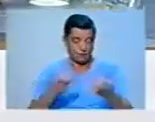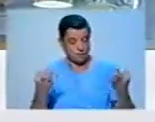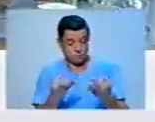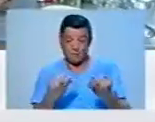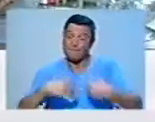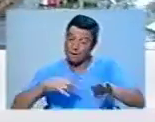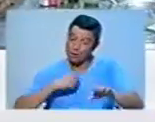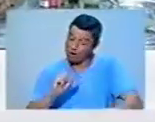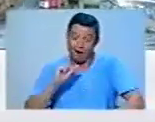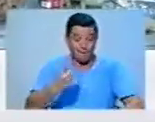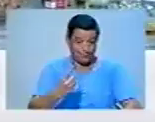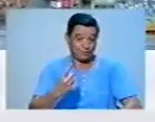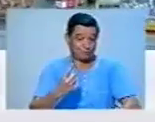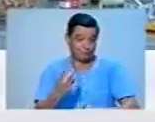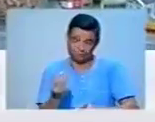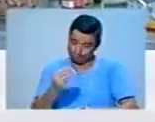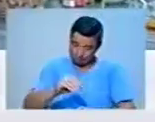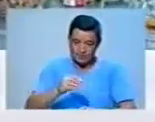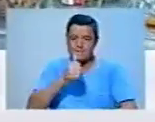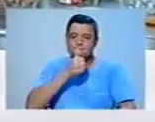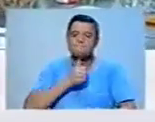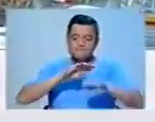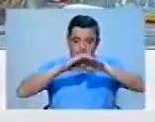vou acelerar e vou juntar já o tomate.